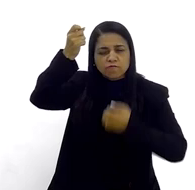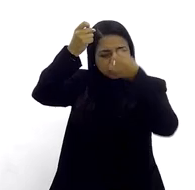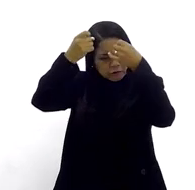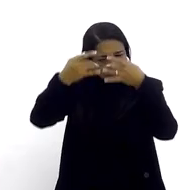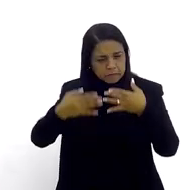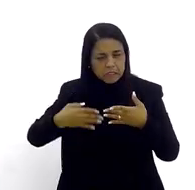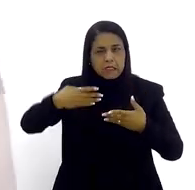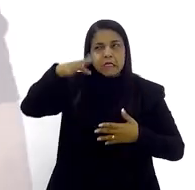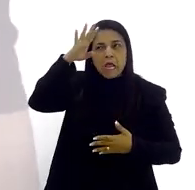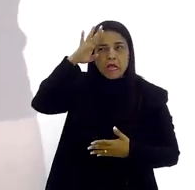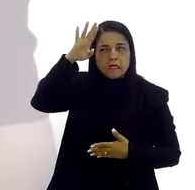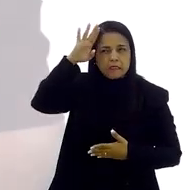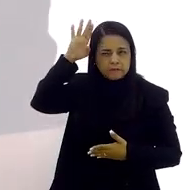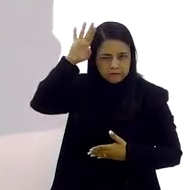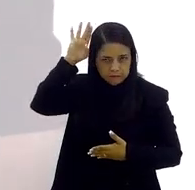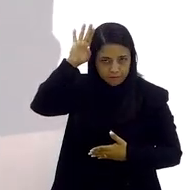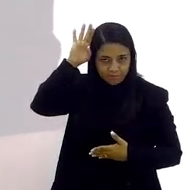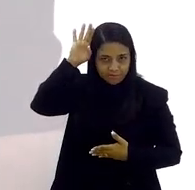acadêmica